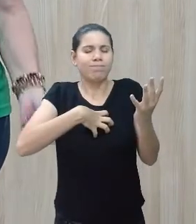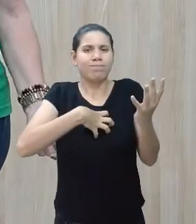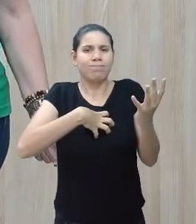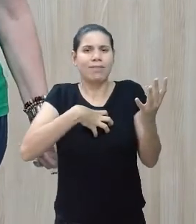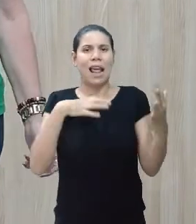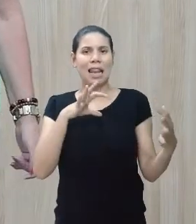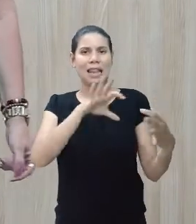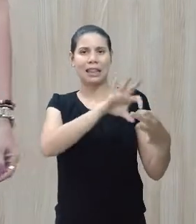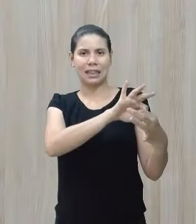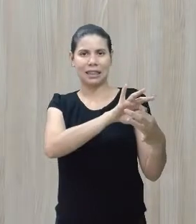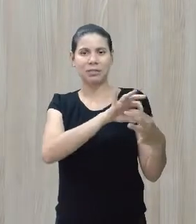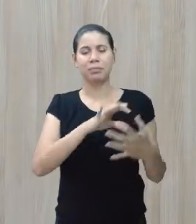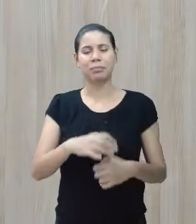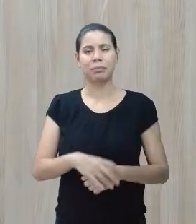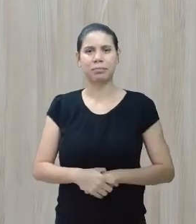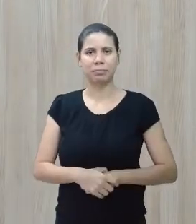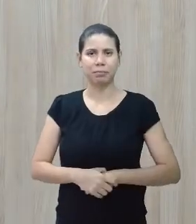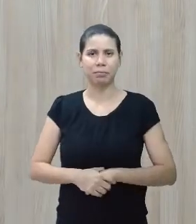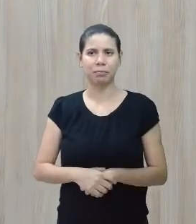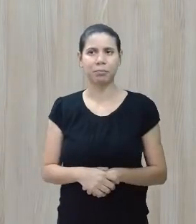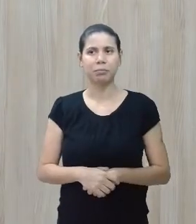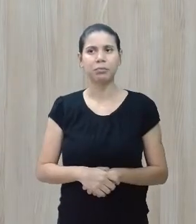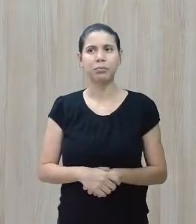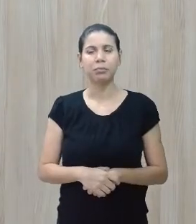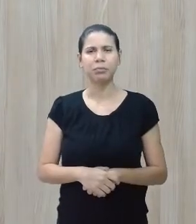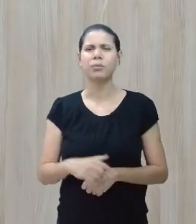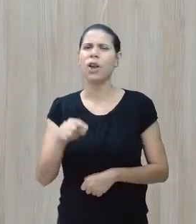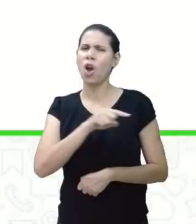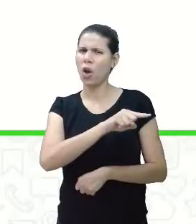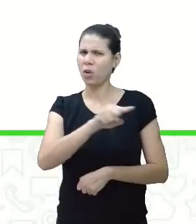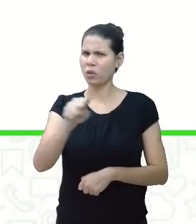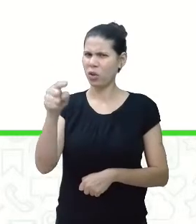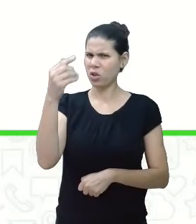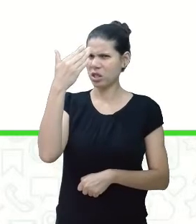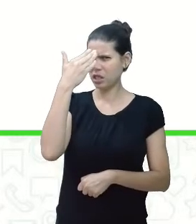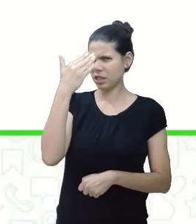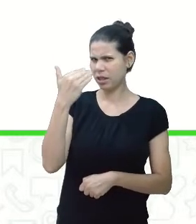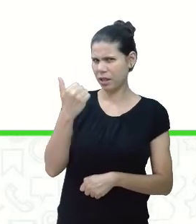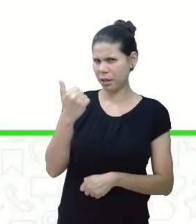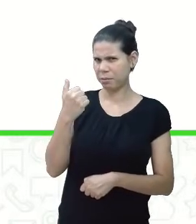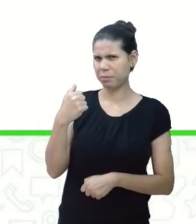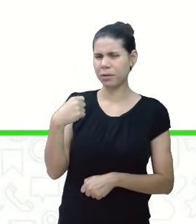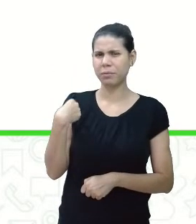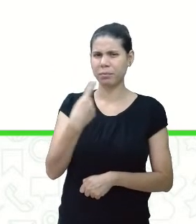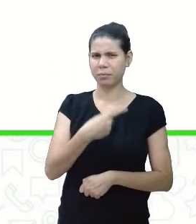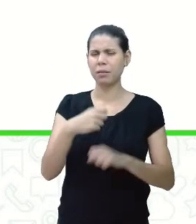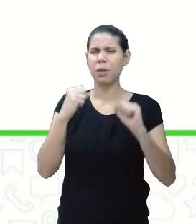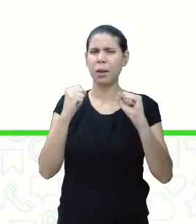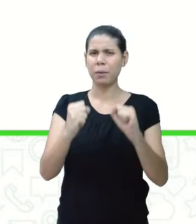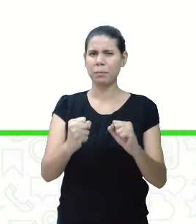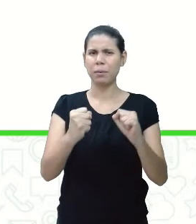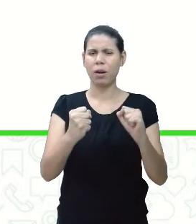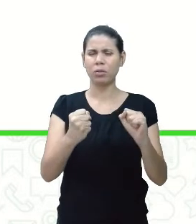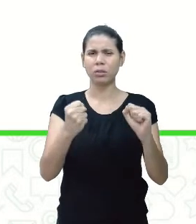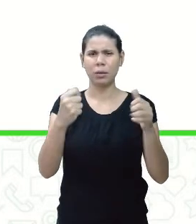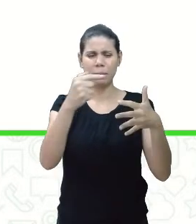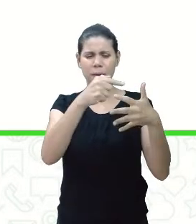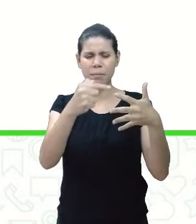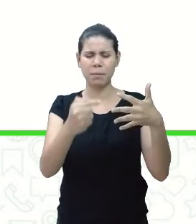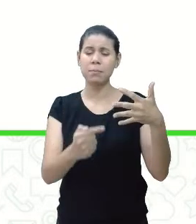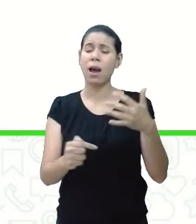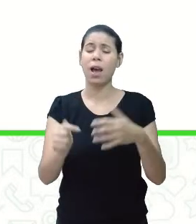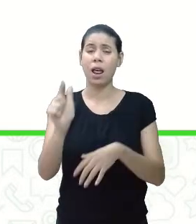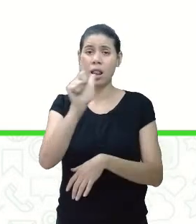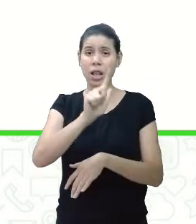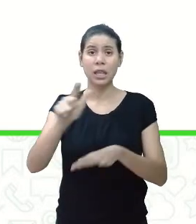naquela leitura. Você sabia, Podemos classificar como literário todos os